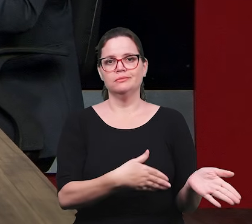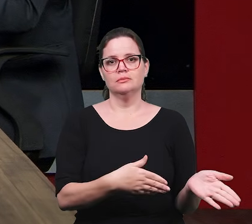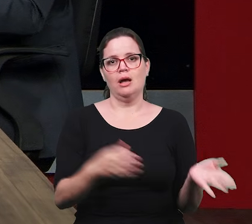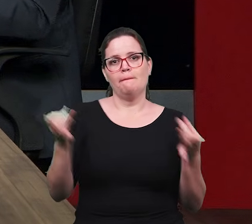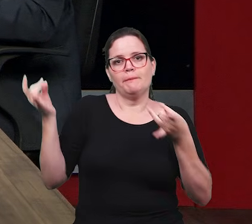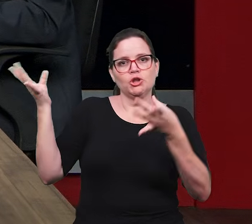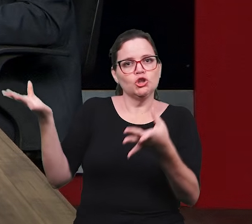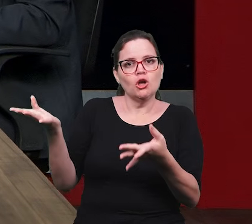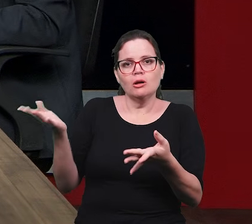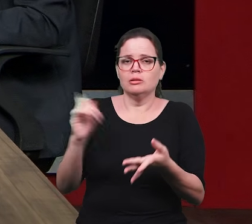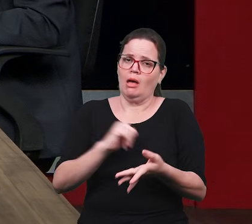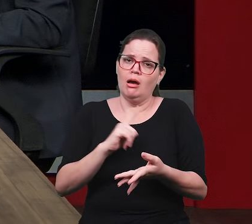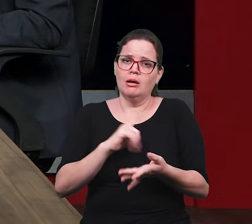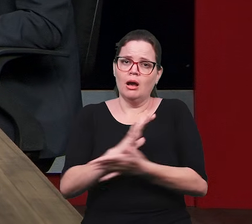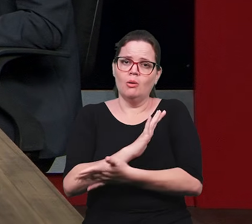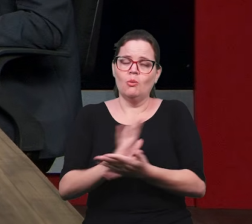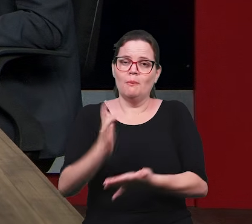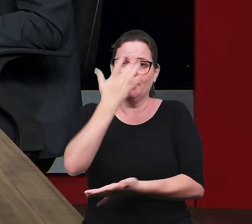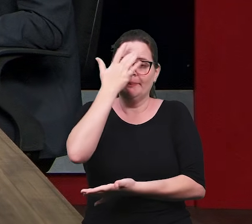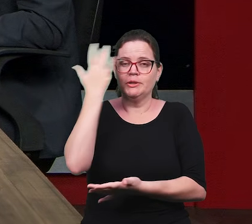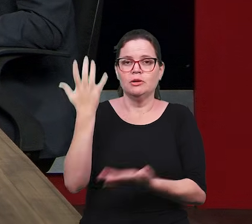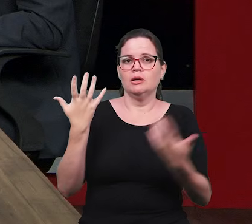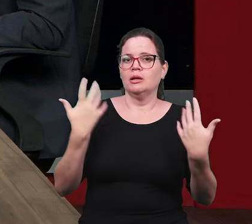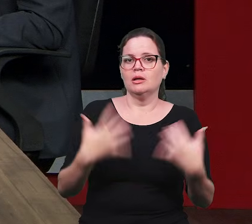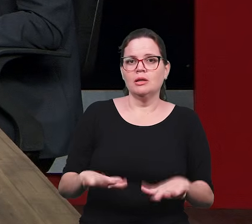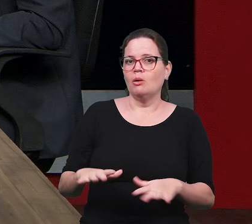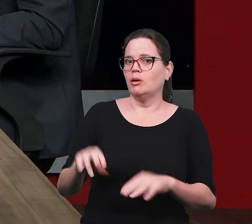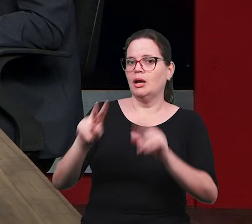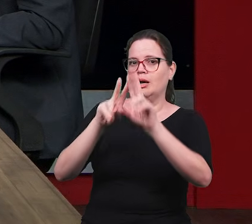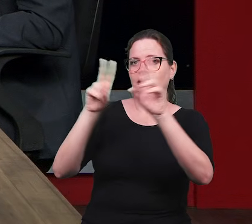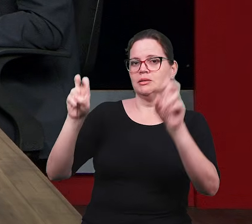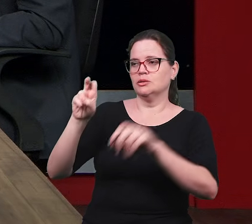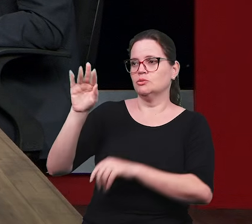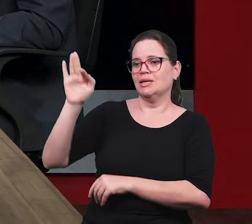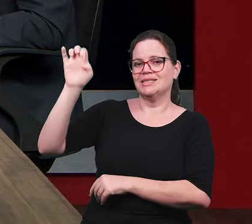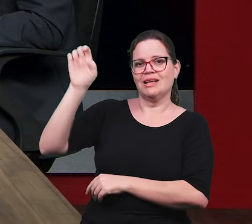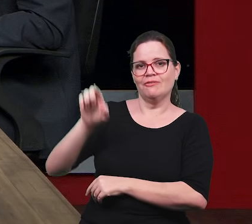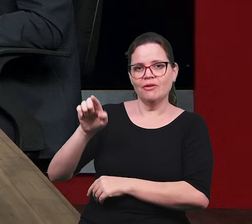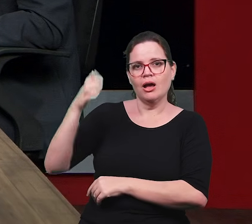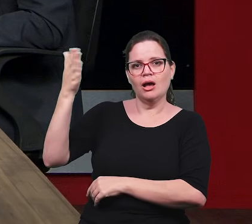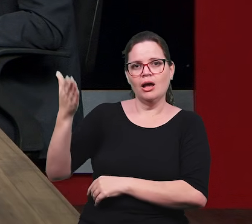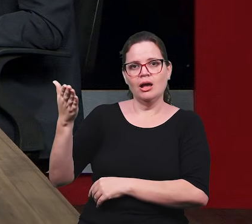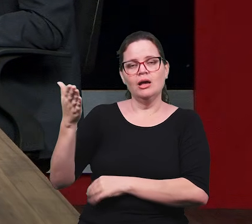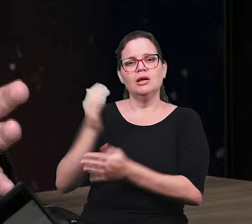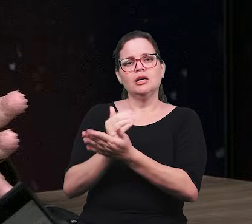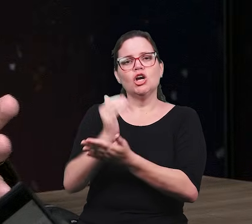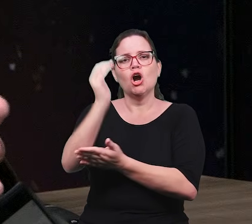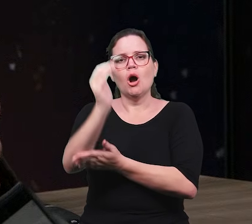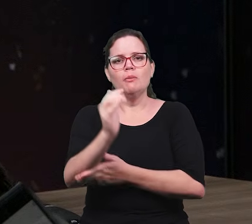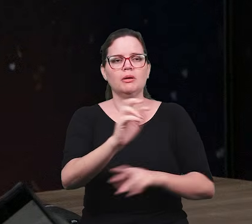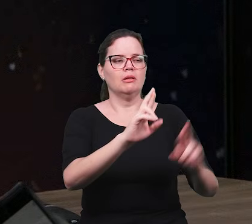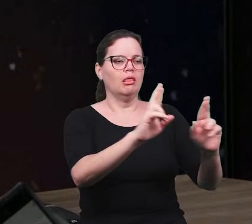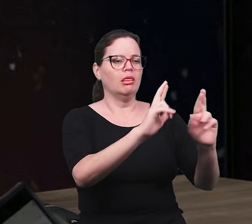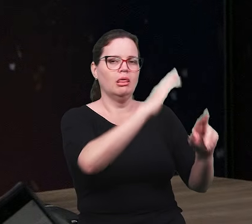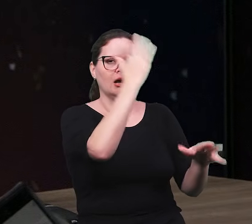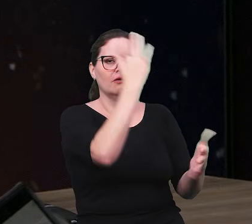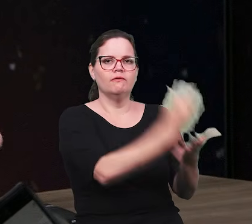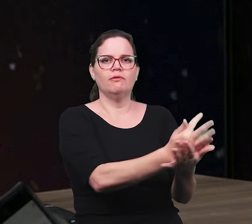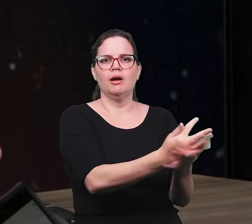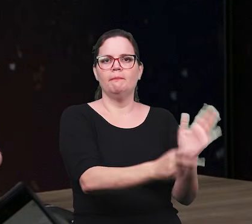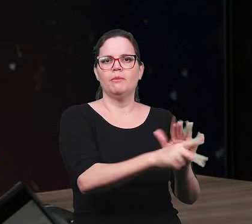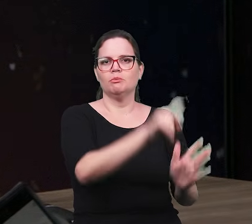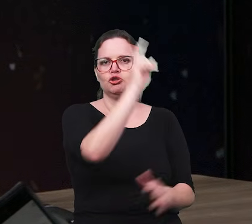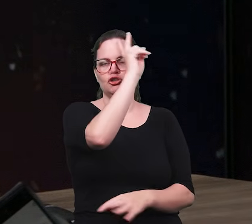abandonam a fé, que saem dessa fé bíblica, dessa fé histórica, não, dessa fé verdadeira, saem dessa fé